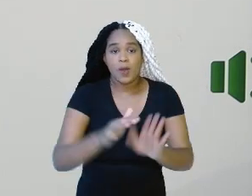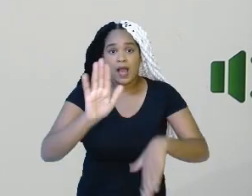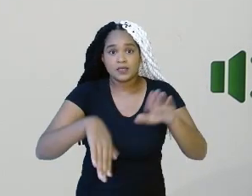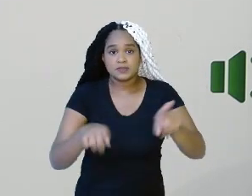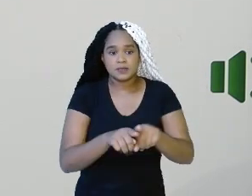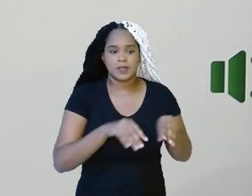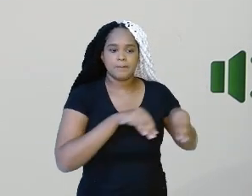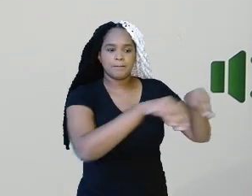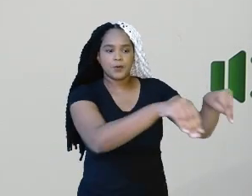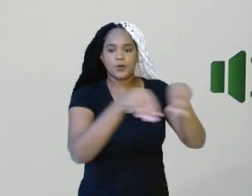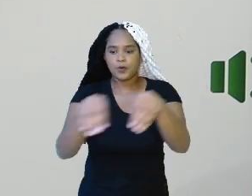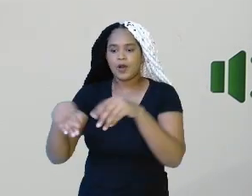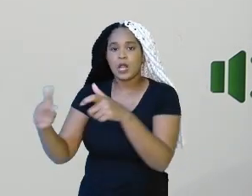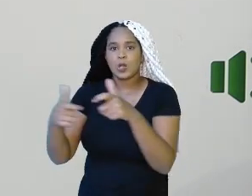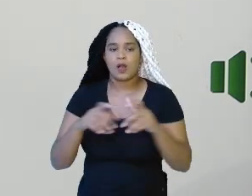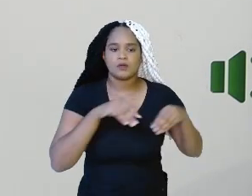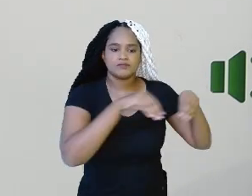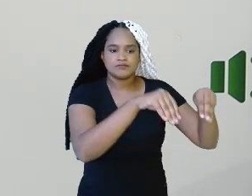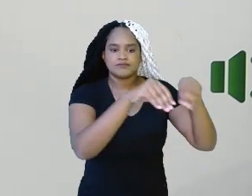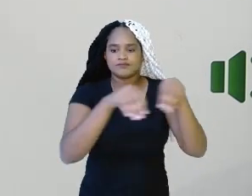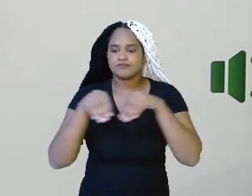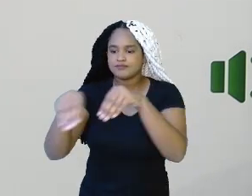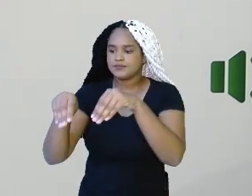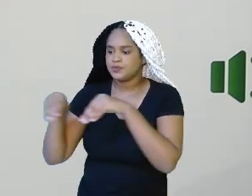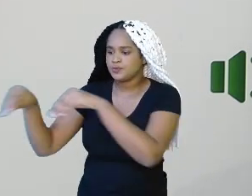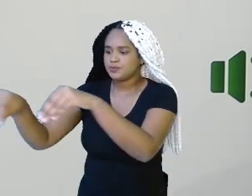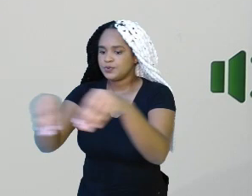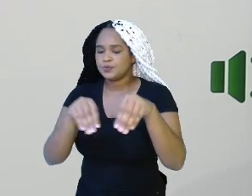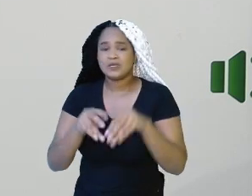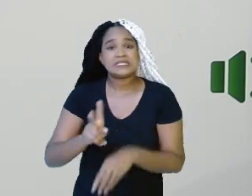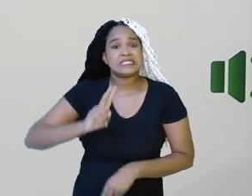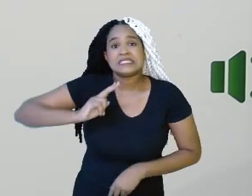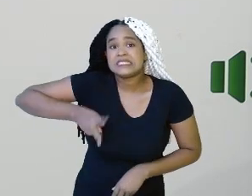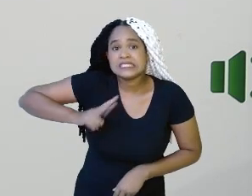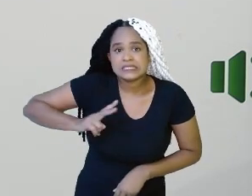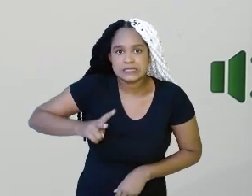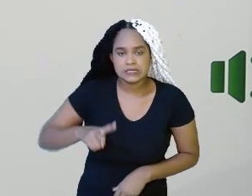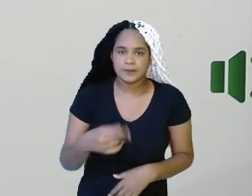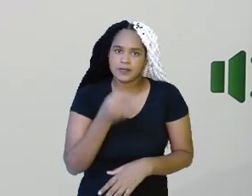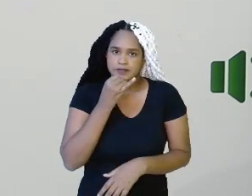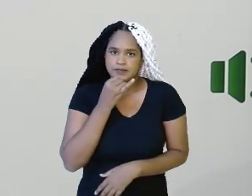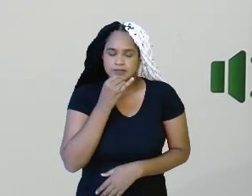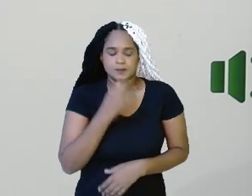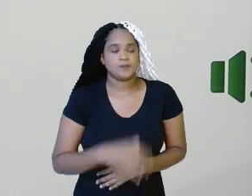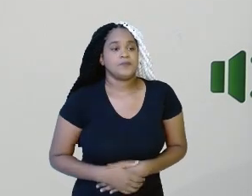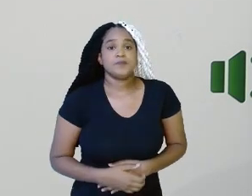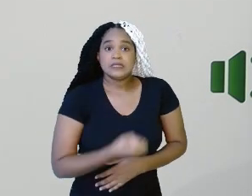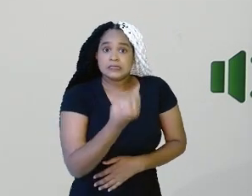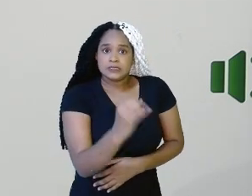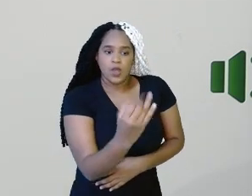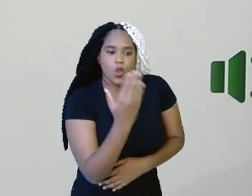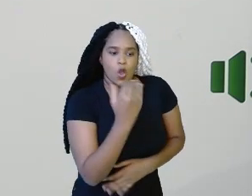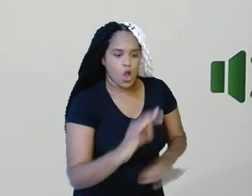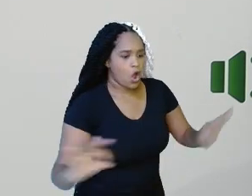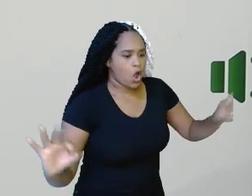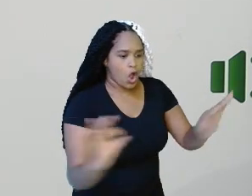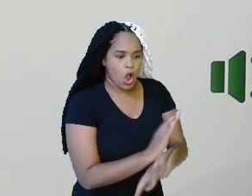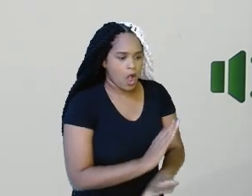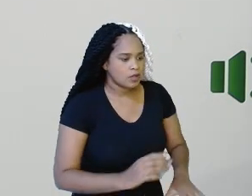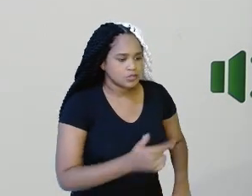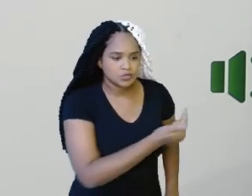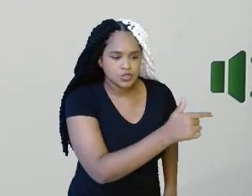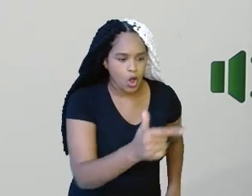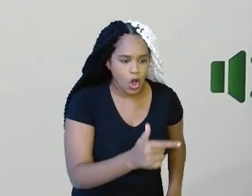saíam de um lugar para o outro, mudavam constantemente, conforme acabava os